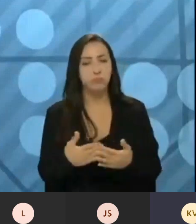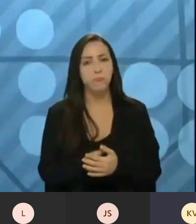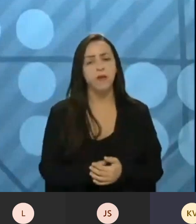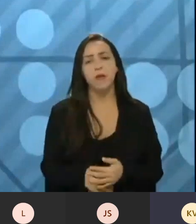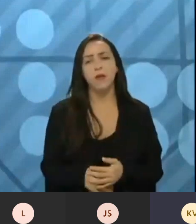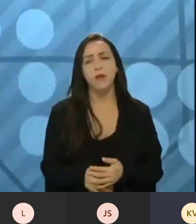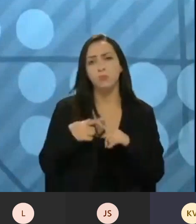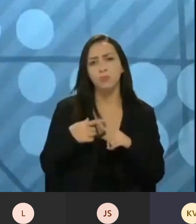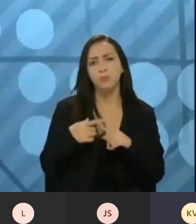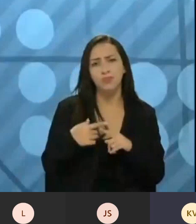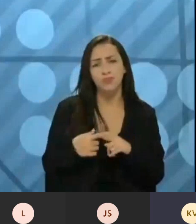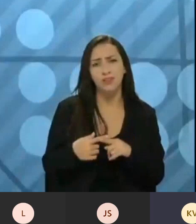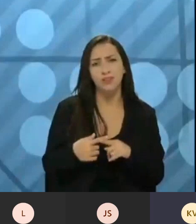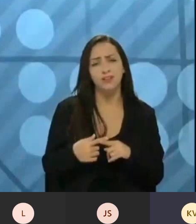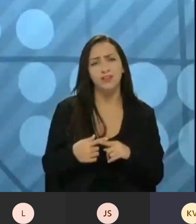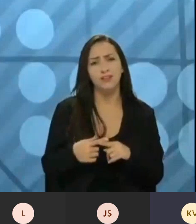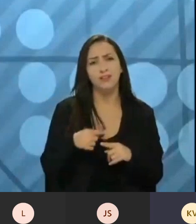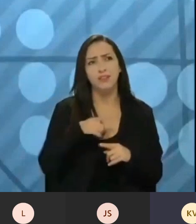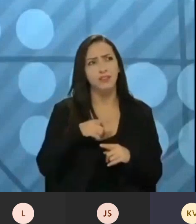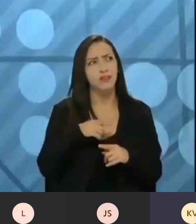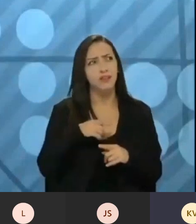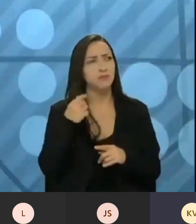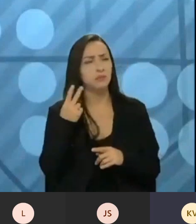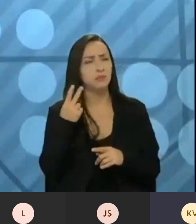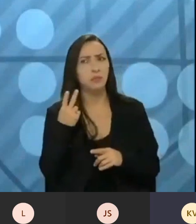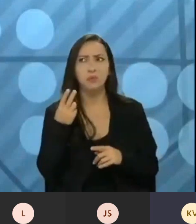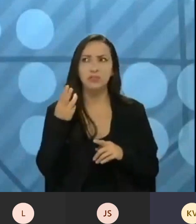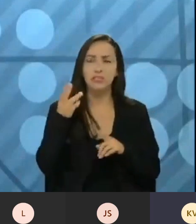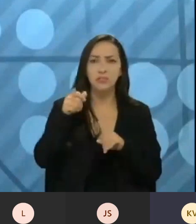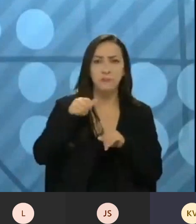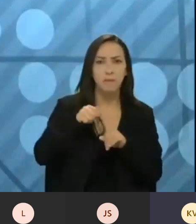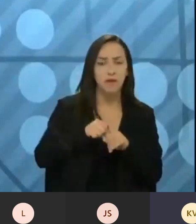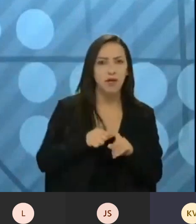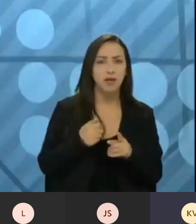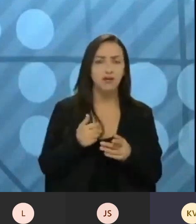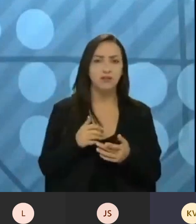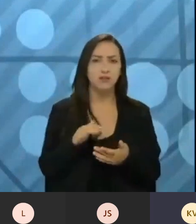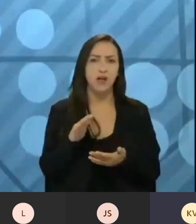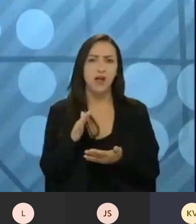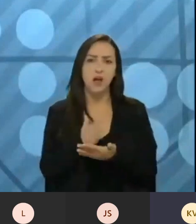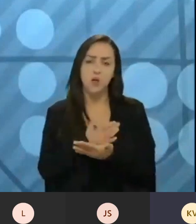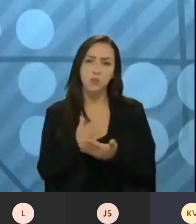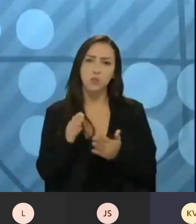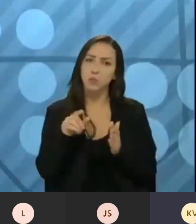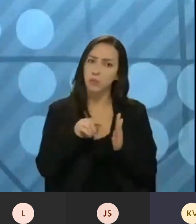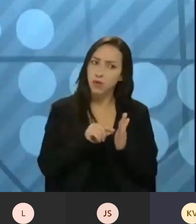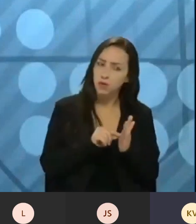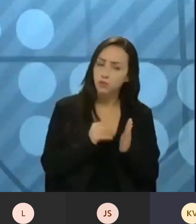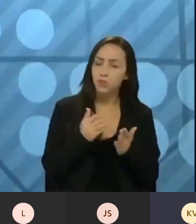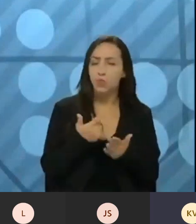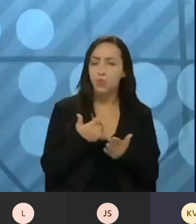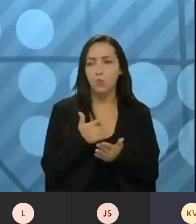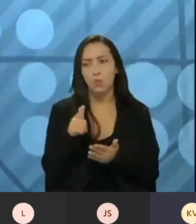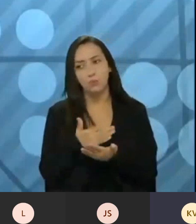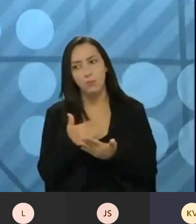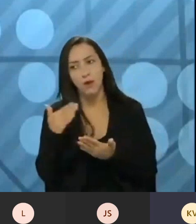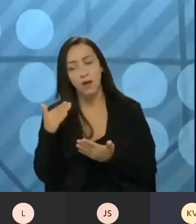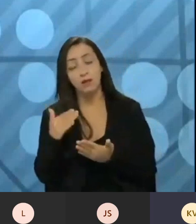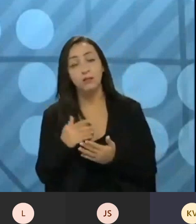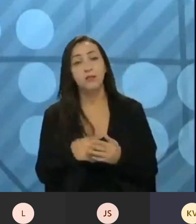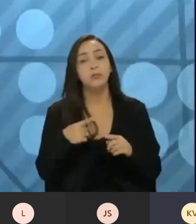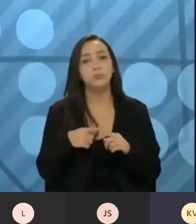que essas substâncias teriam esse tempo de 2, 3 meses, algumas um pouquinho menos, outras um pouquinho mais? Quando